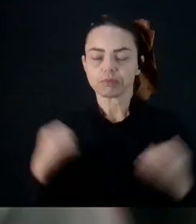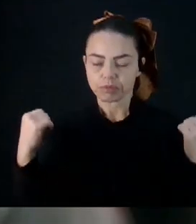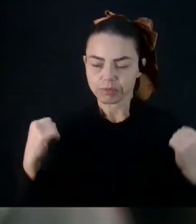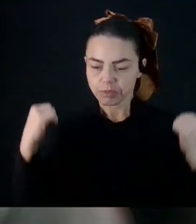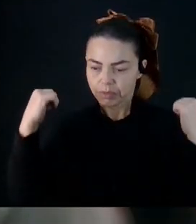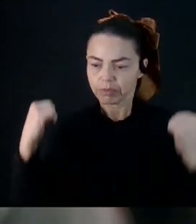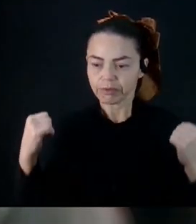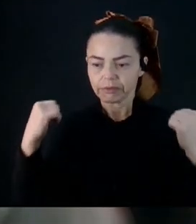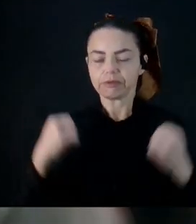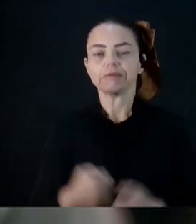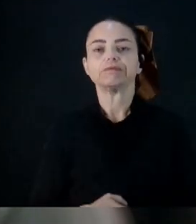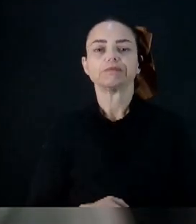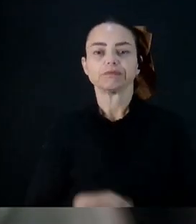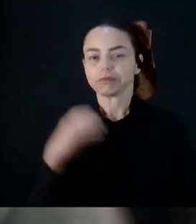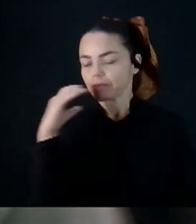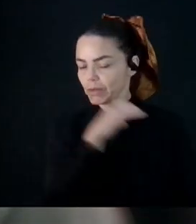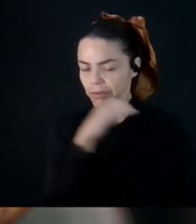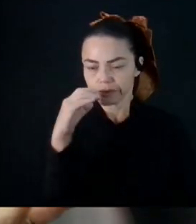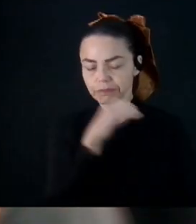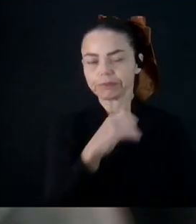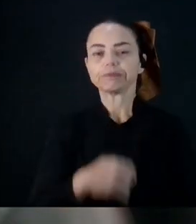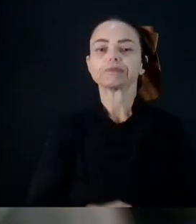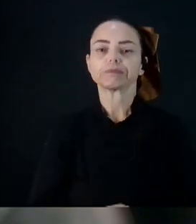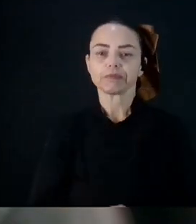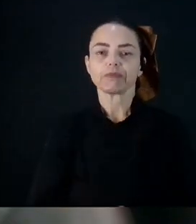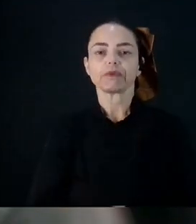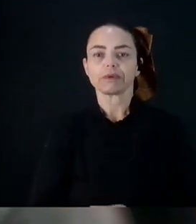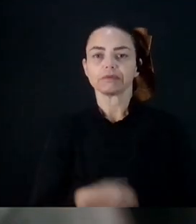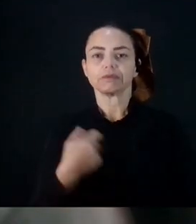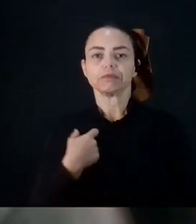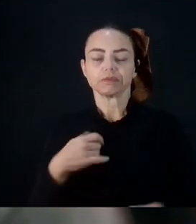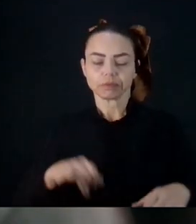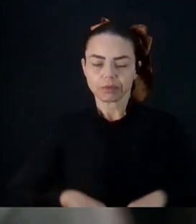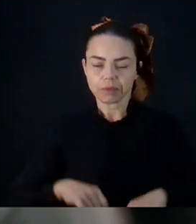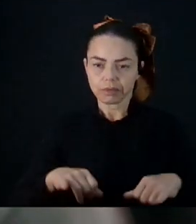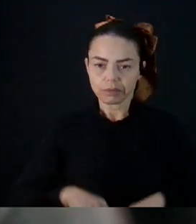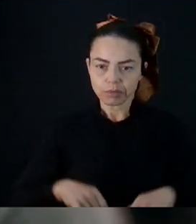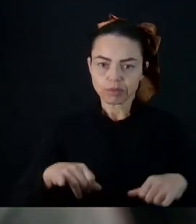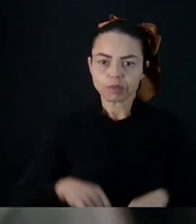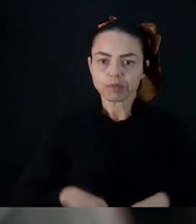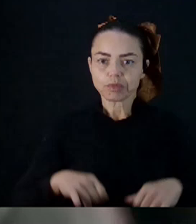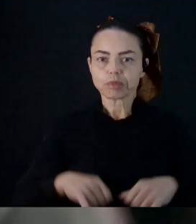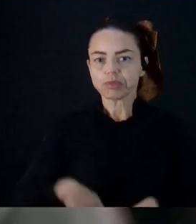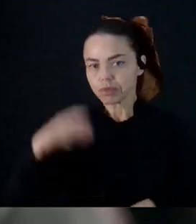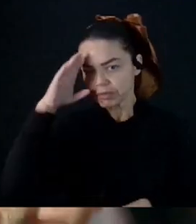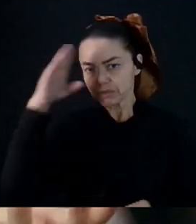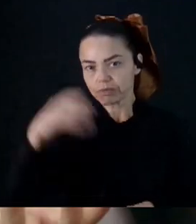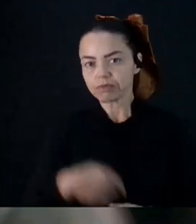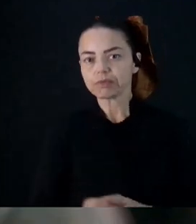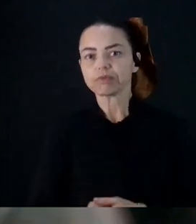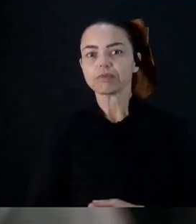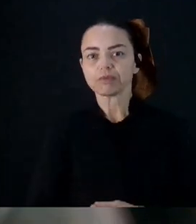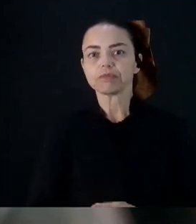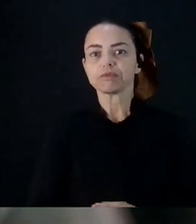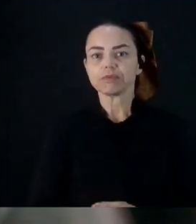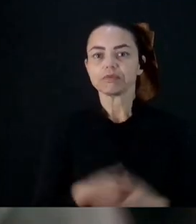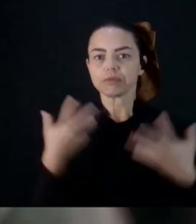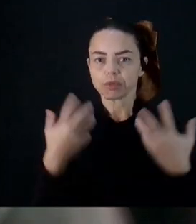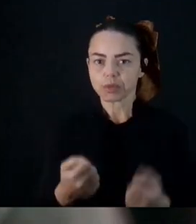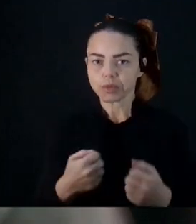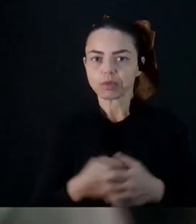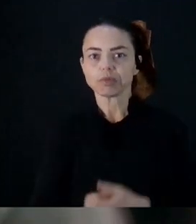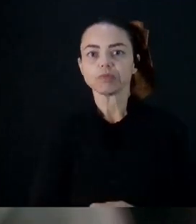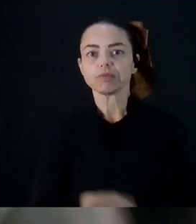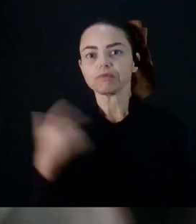pro dia, né? Então, os meninos, sim, estão sofrendo bastante, principalmente essa parte estética, para ser aceito, né? Para conseguir